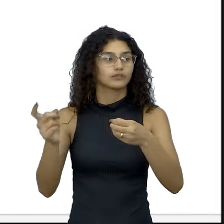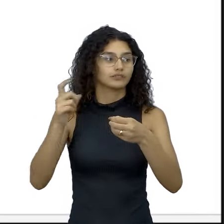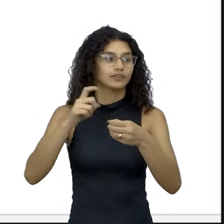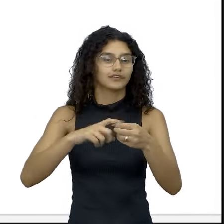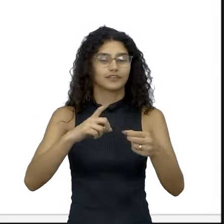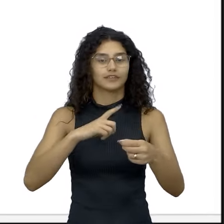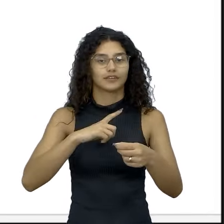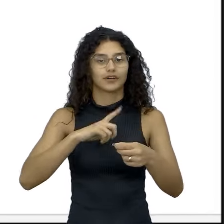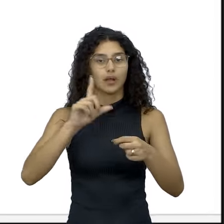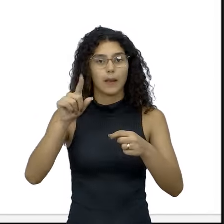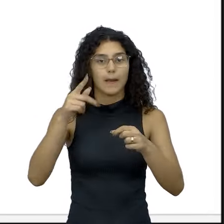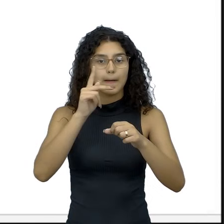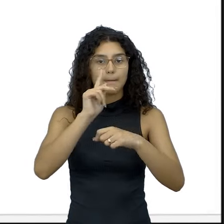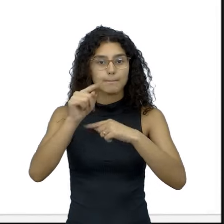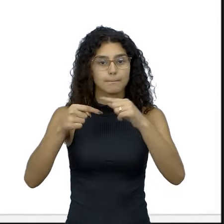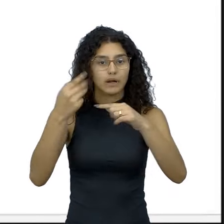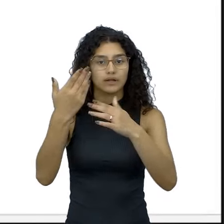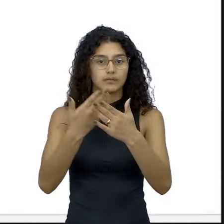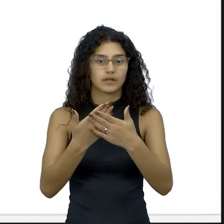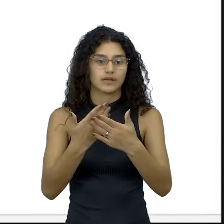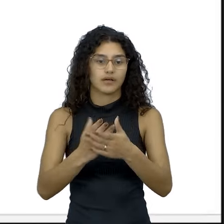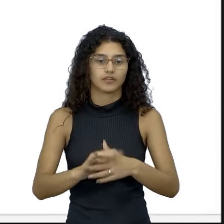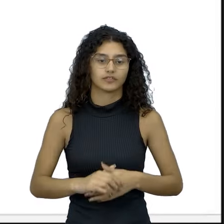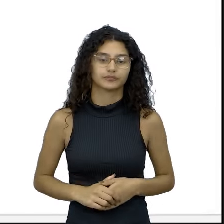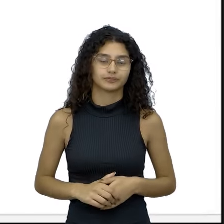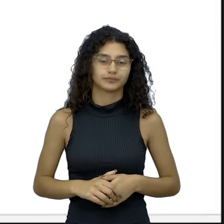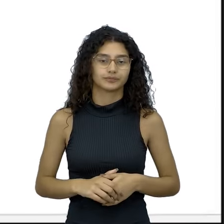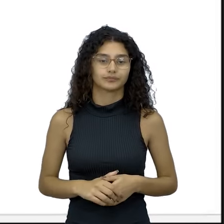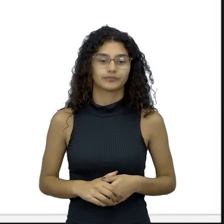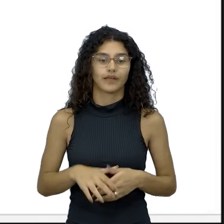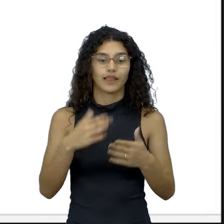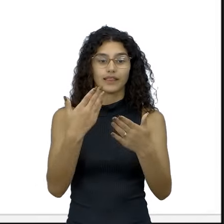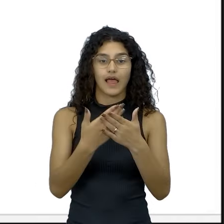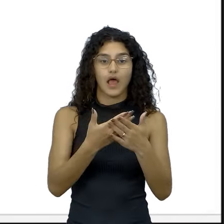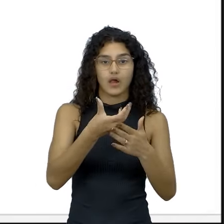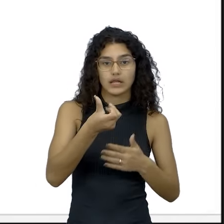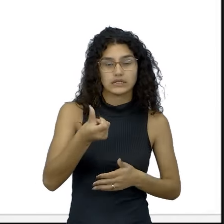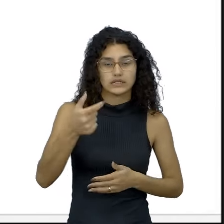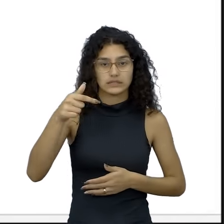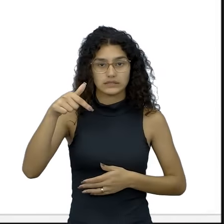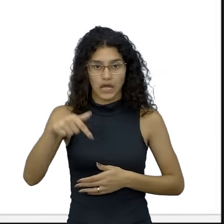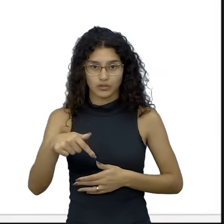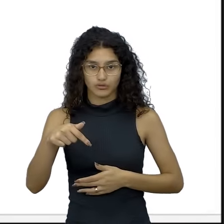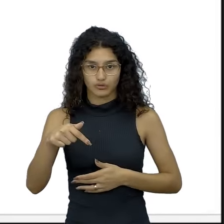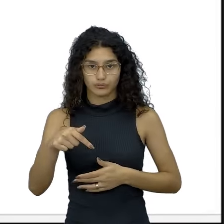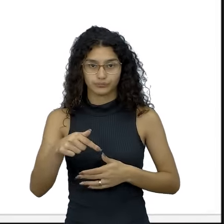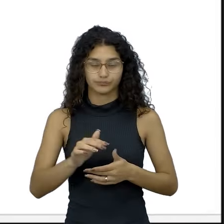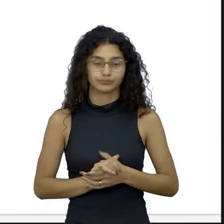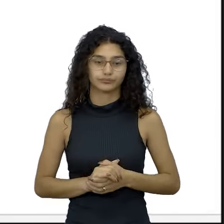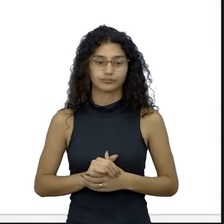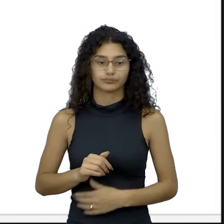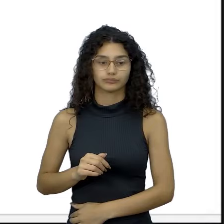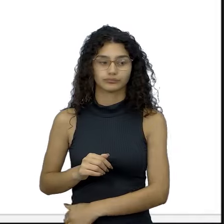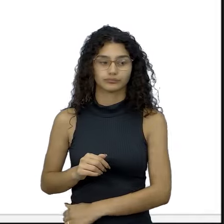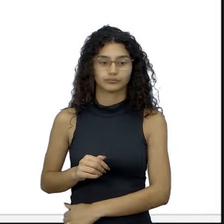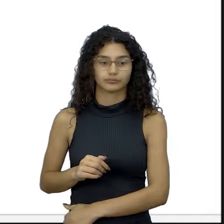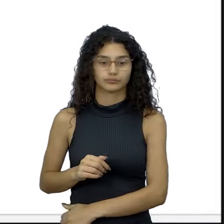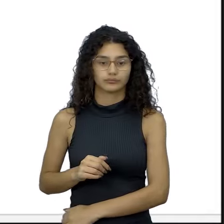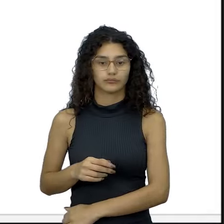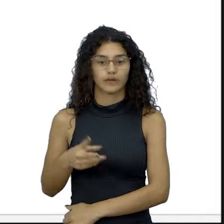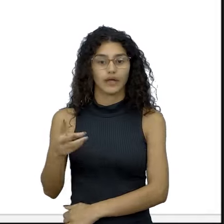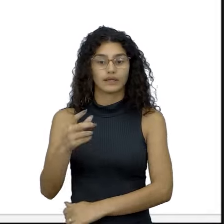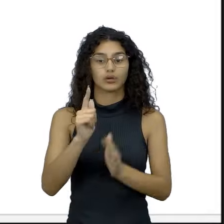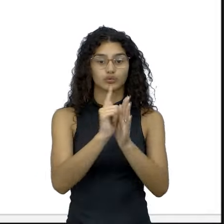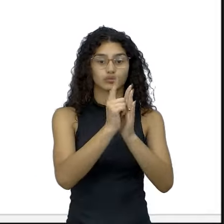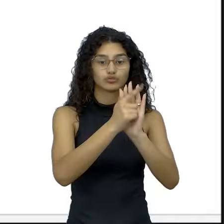retomados lá nas próximas aulas. Nas aulas 6 e 7, né, a análise do